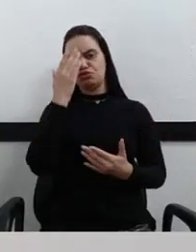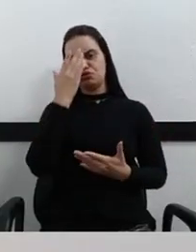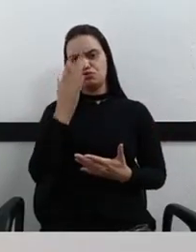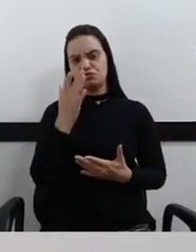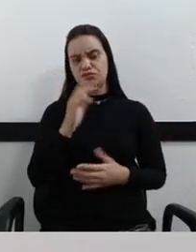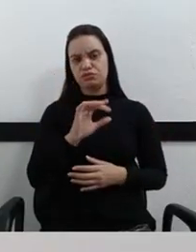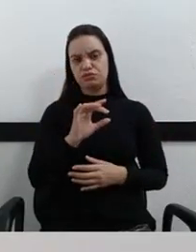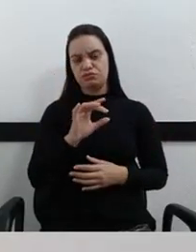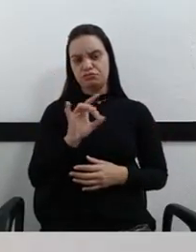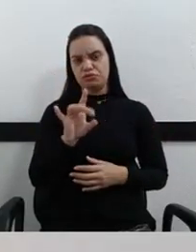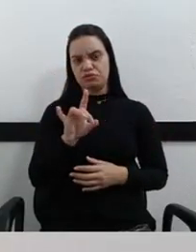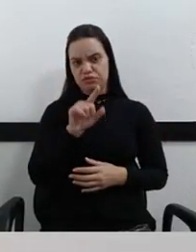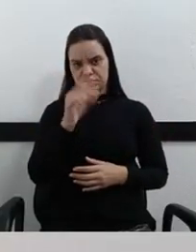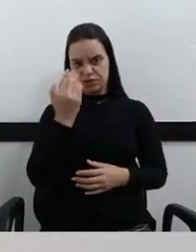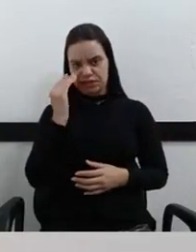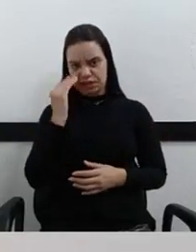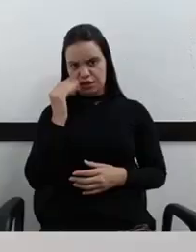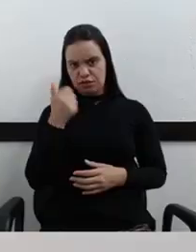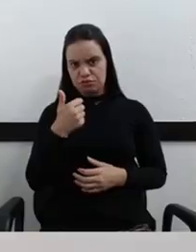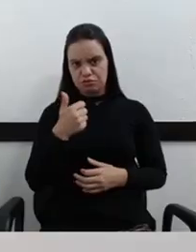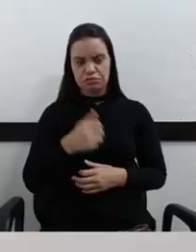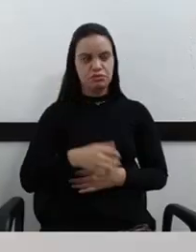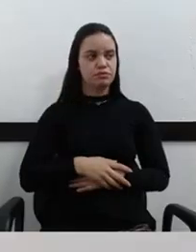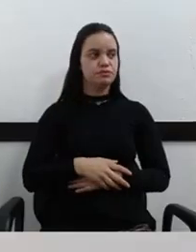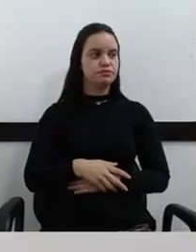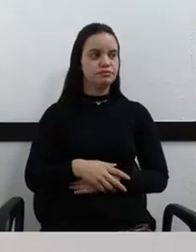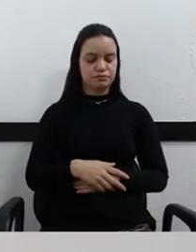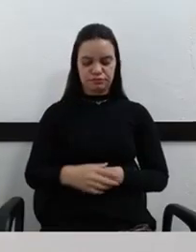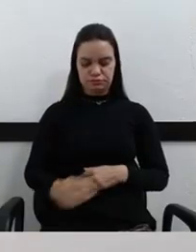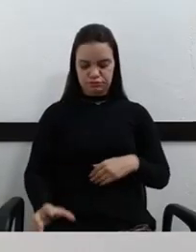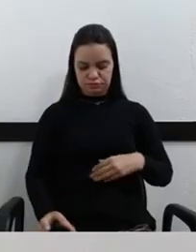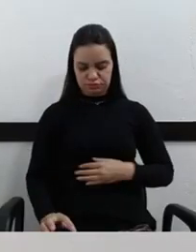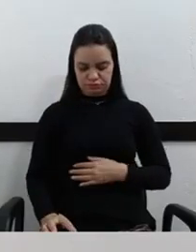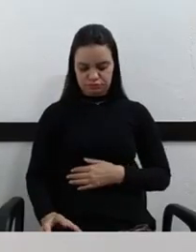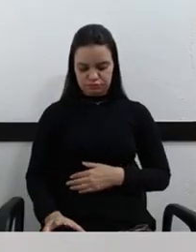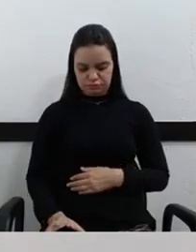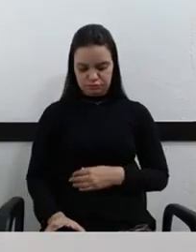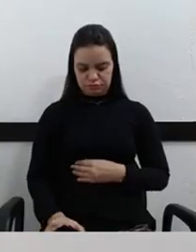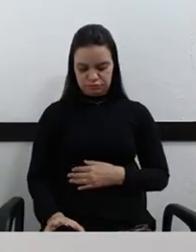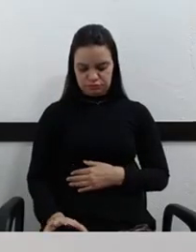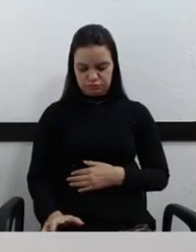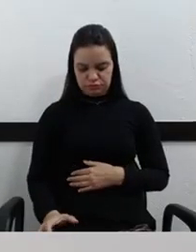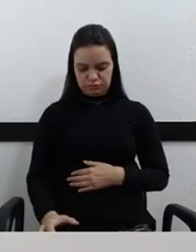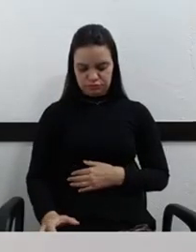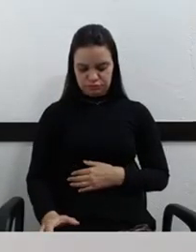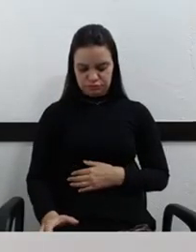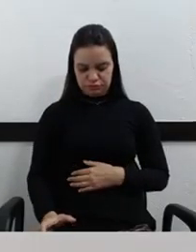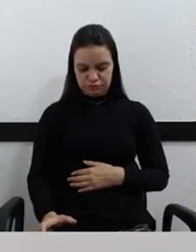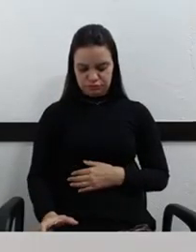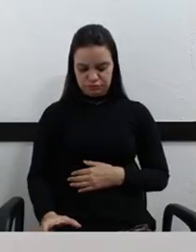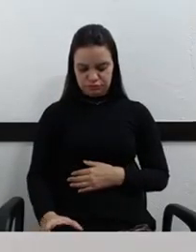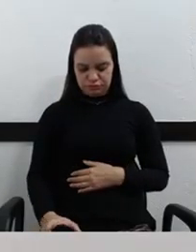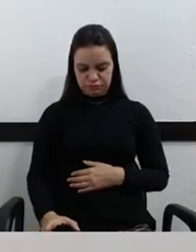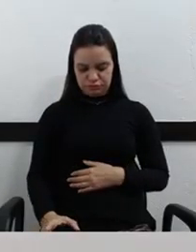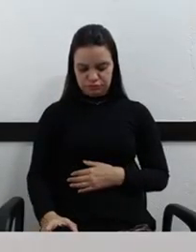se ficou claro. Se o Leozinho quer falar. Eu agradeço, Dudu. Eu quero só reforçar o ponto que você traz, eu